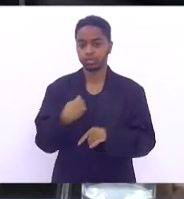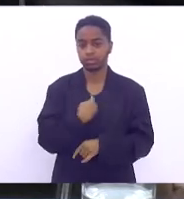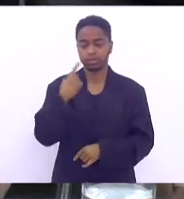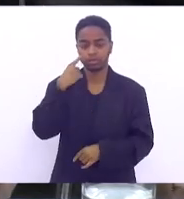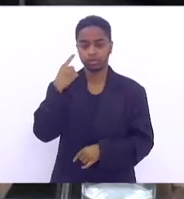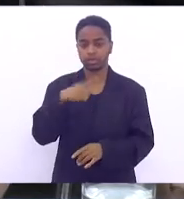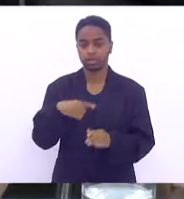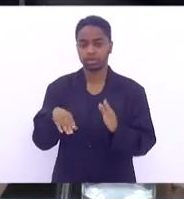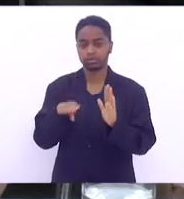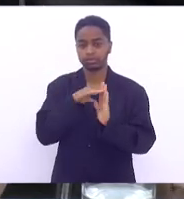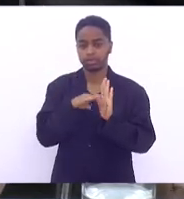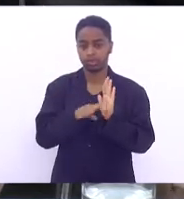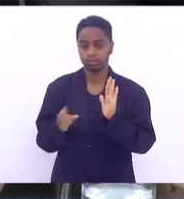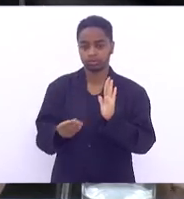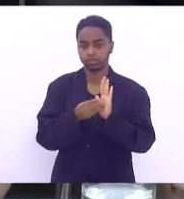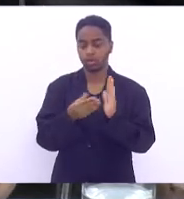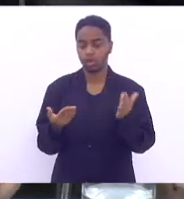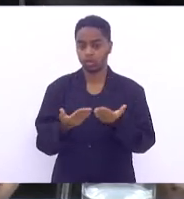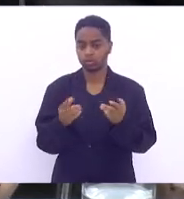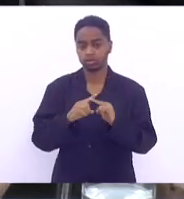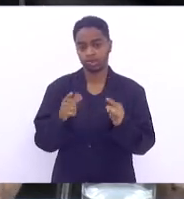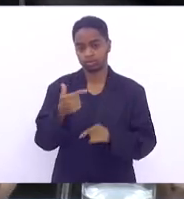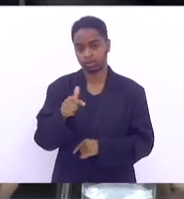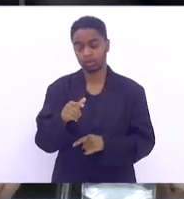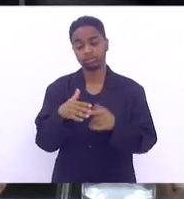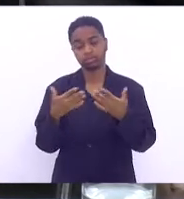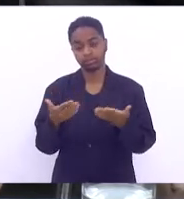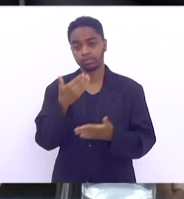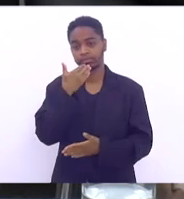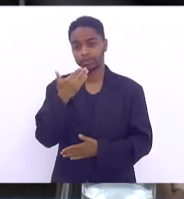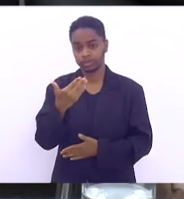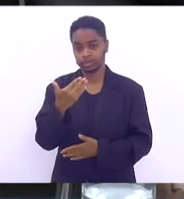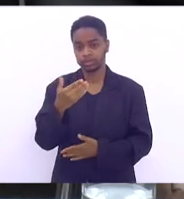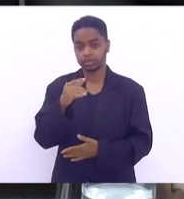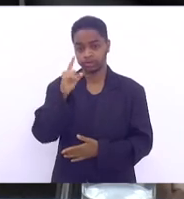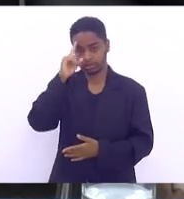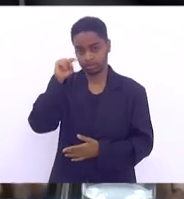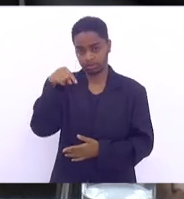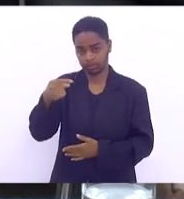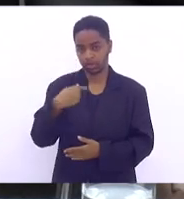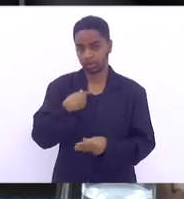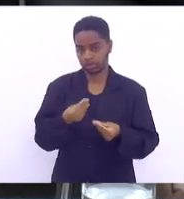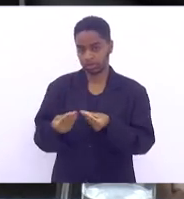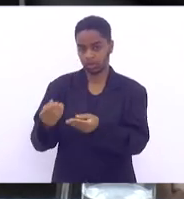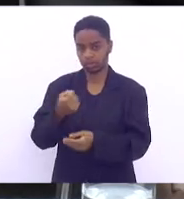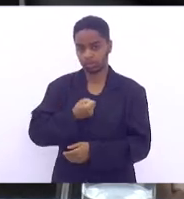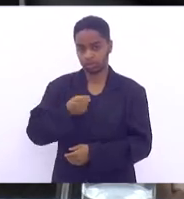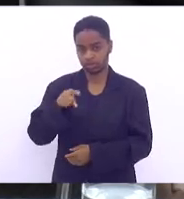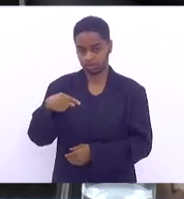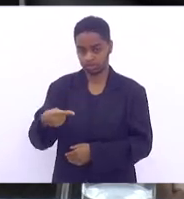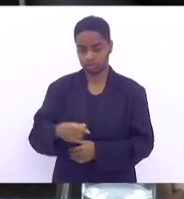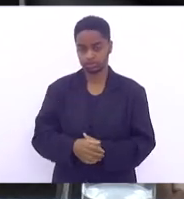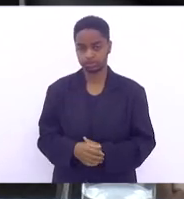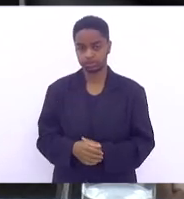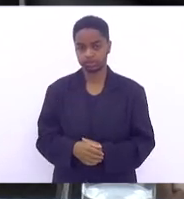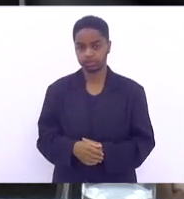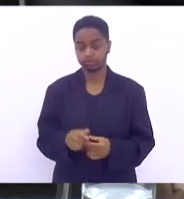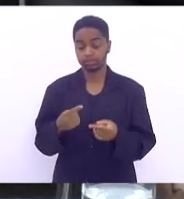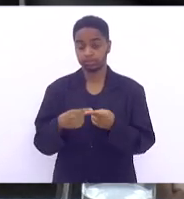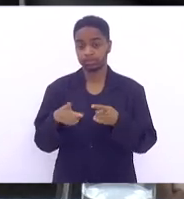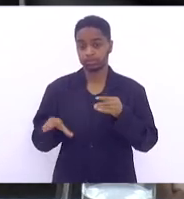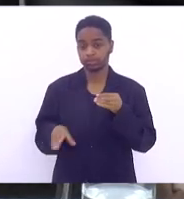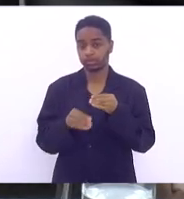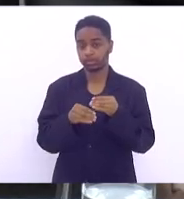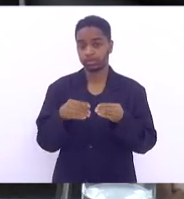na pauta de hoje. Perfeito. Então, pedi para trazer na pauta, eu dou o número para o Fernando. Perfeito. Deputado, é um projeto Munir, que está emendado